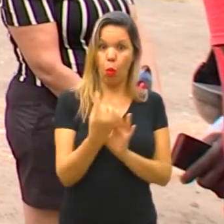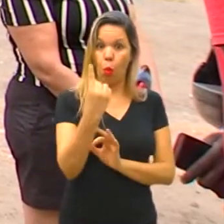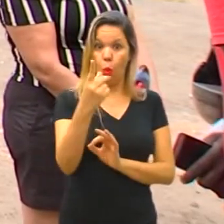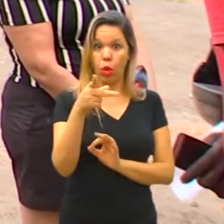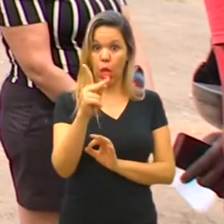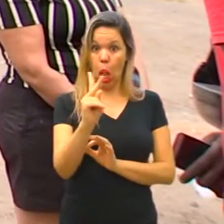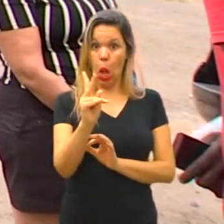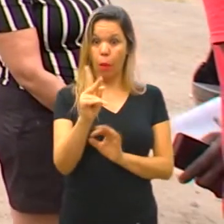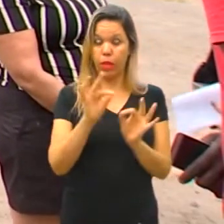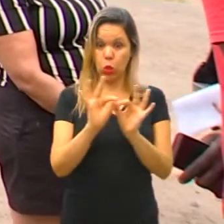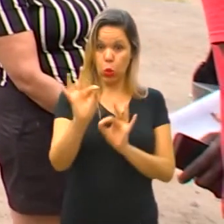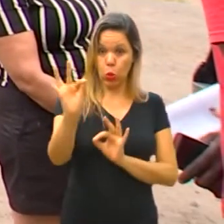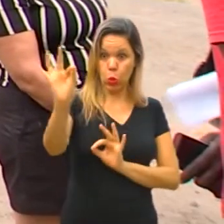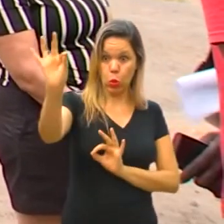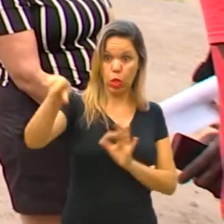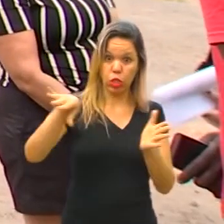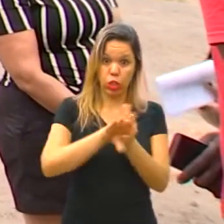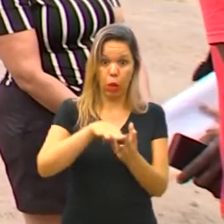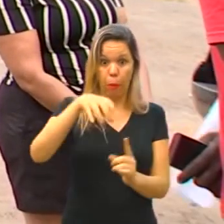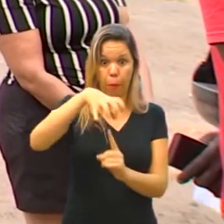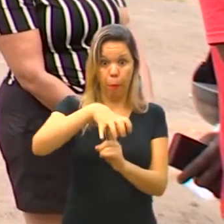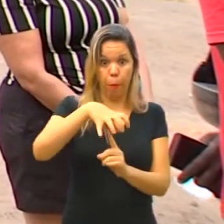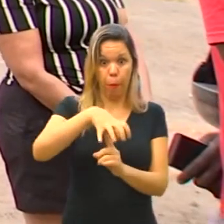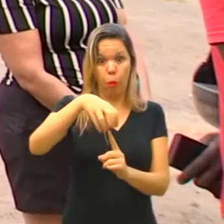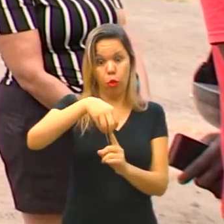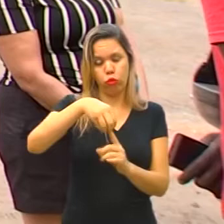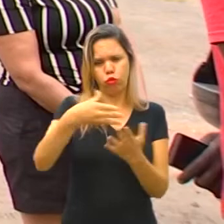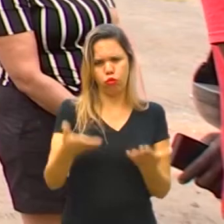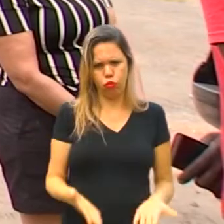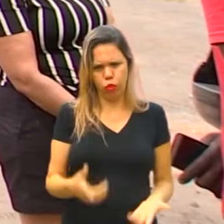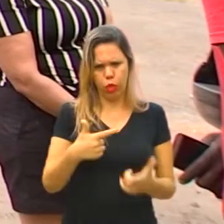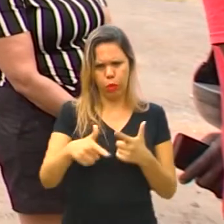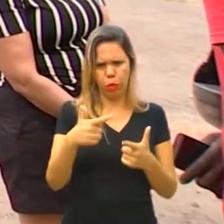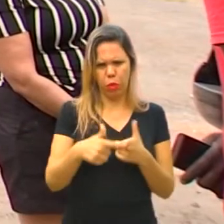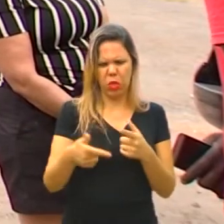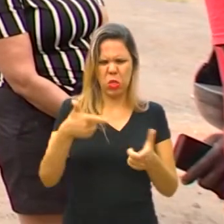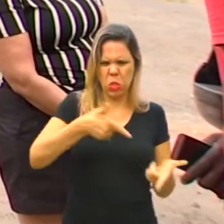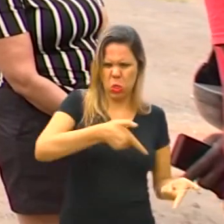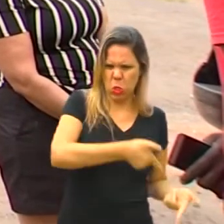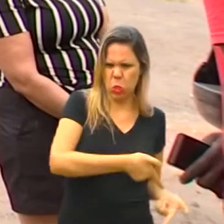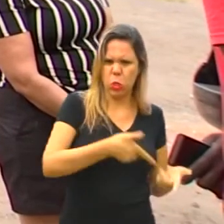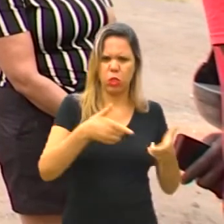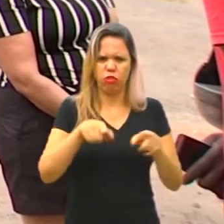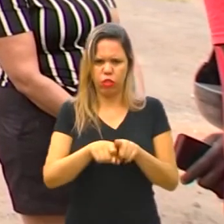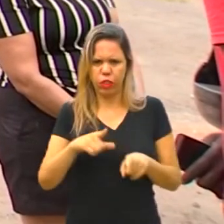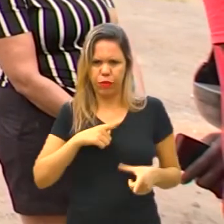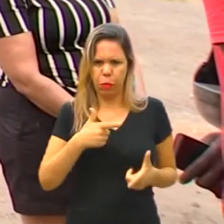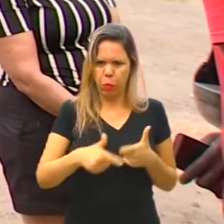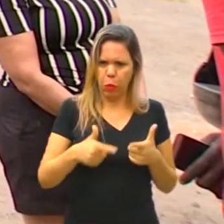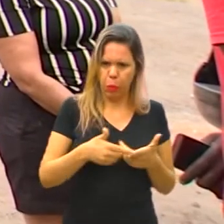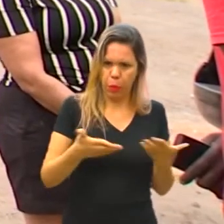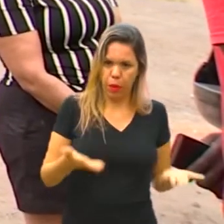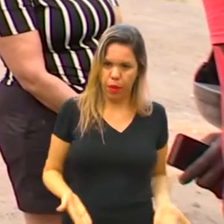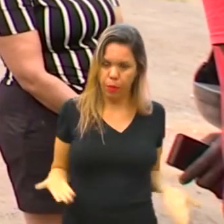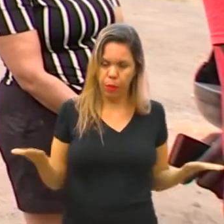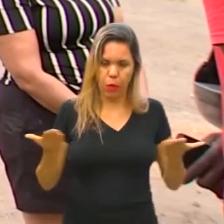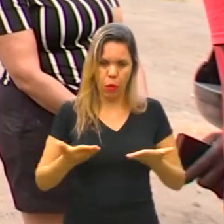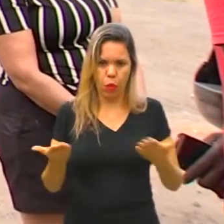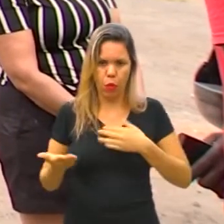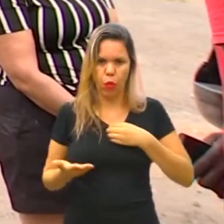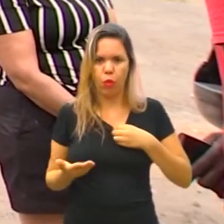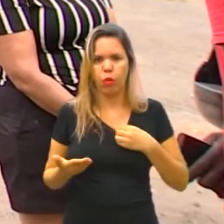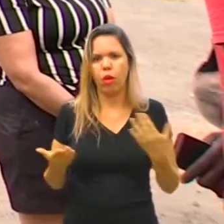andar quase 1,5 km para chegar até um ponto de ônibus. E aqui teve problema já de assaltos, entendeu? Teve um problema